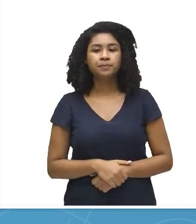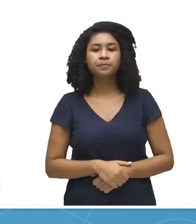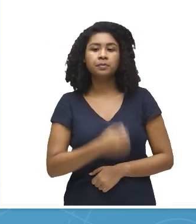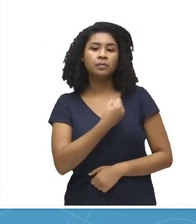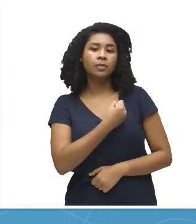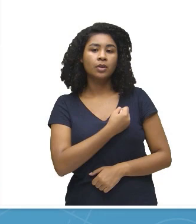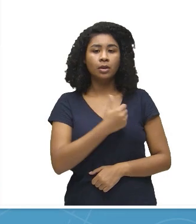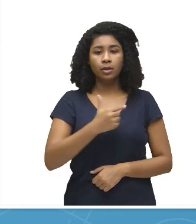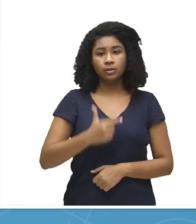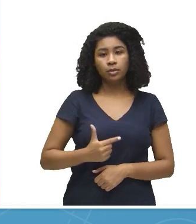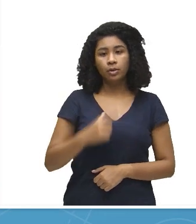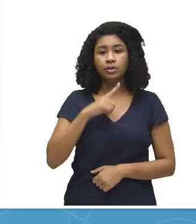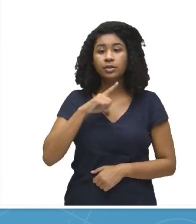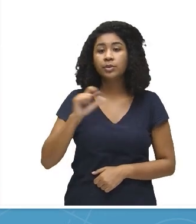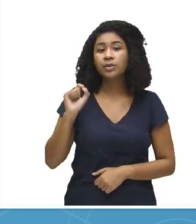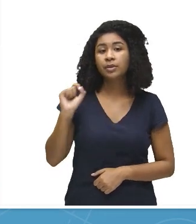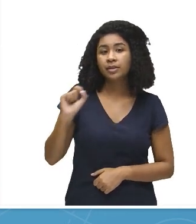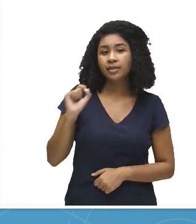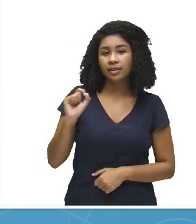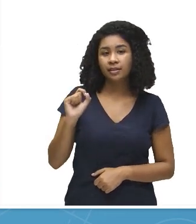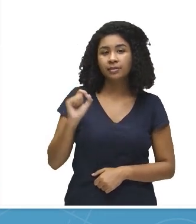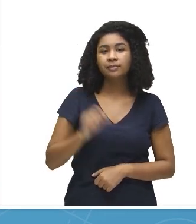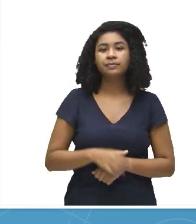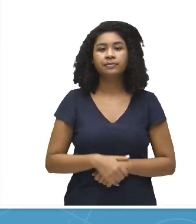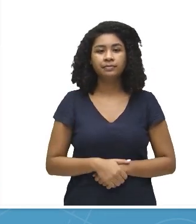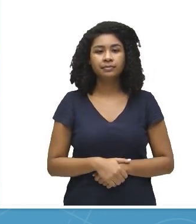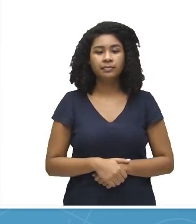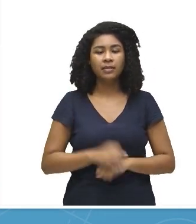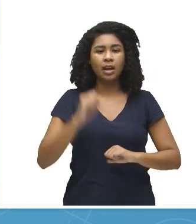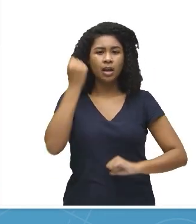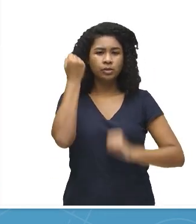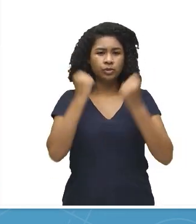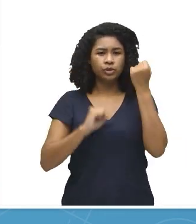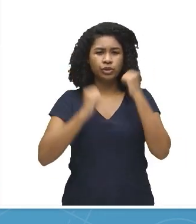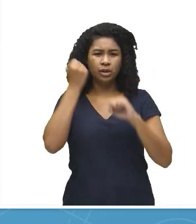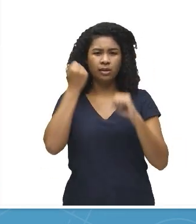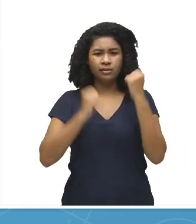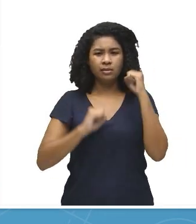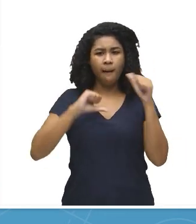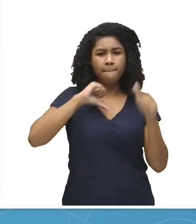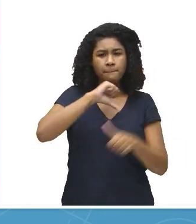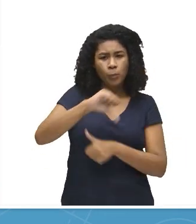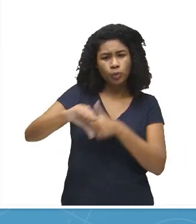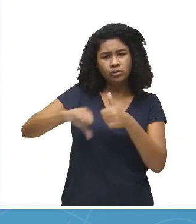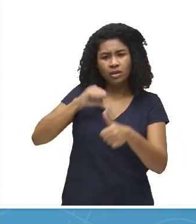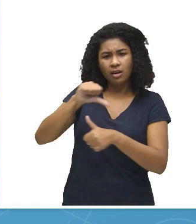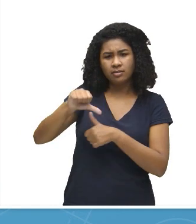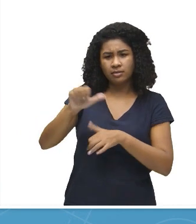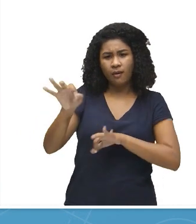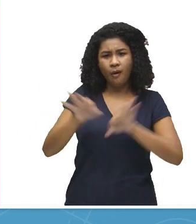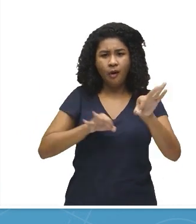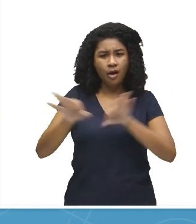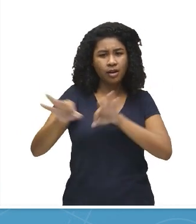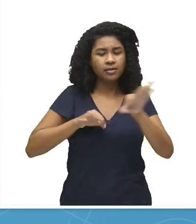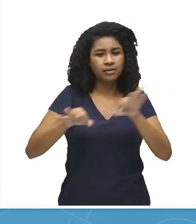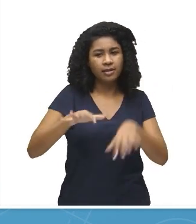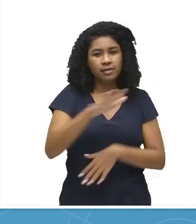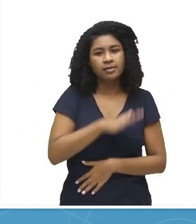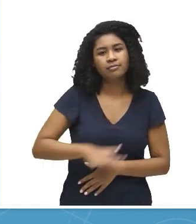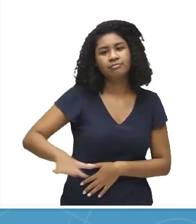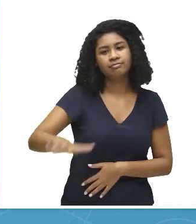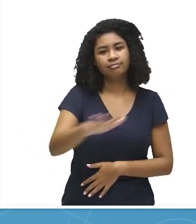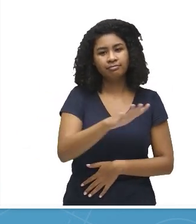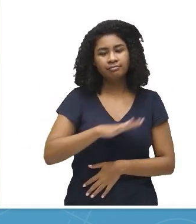na segunda questão, você vai explicar aí por que a industrialização ela provocou mudanças na organização do